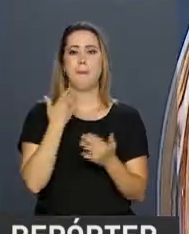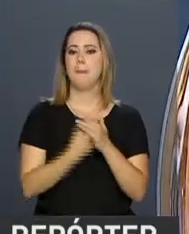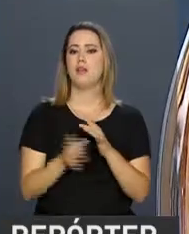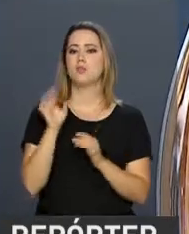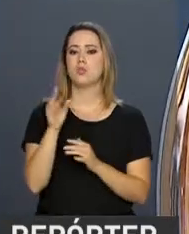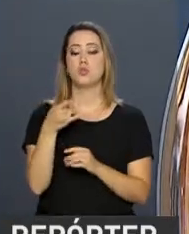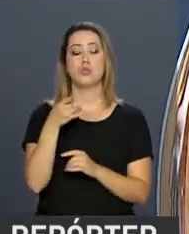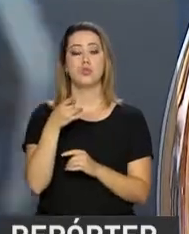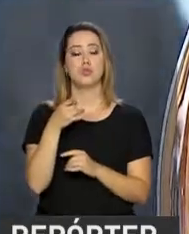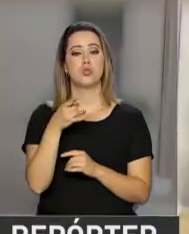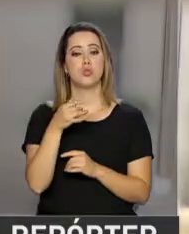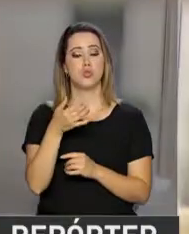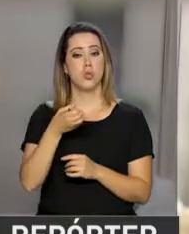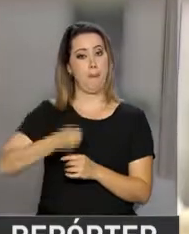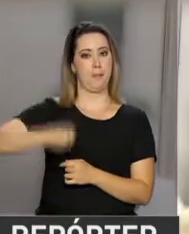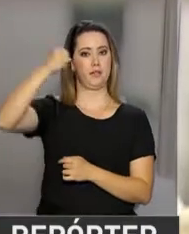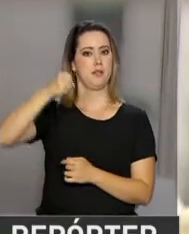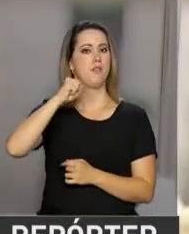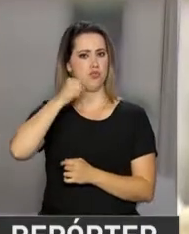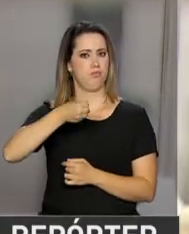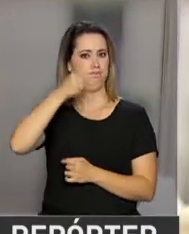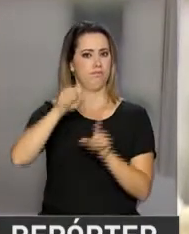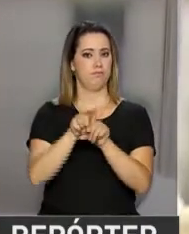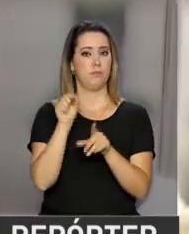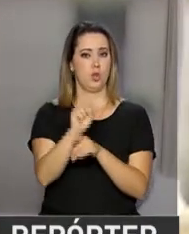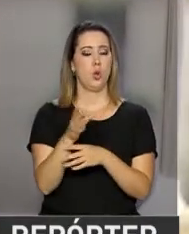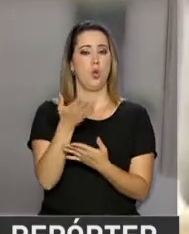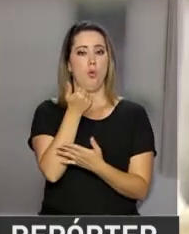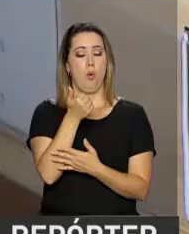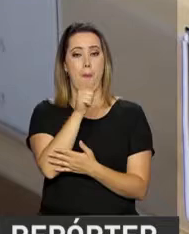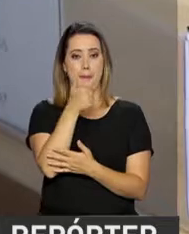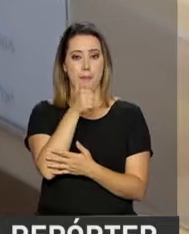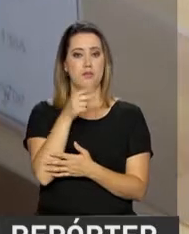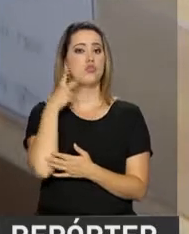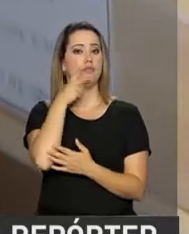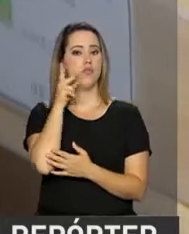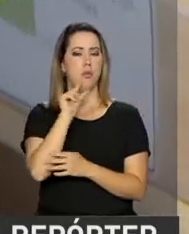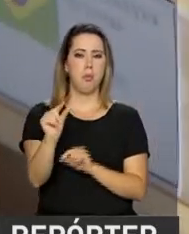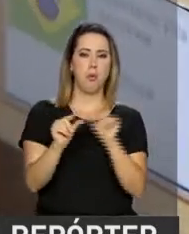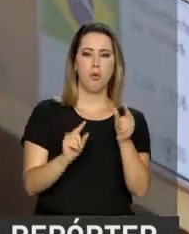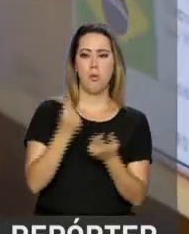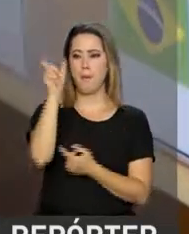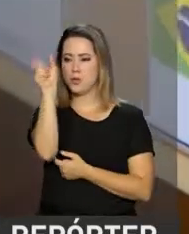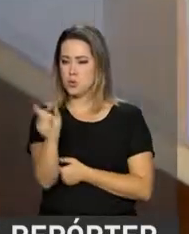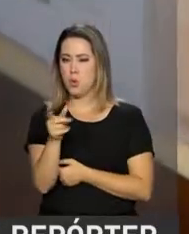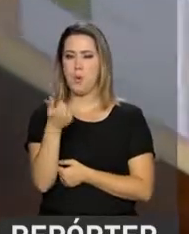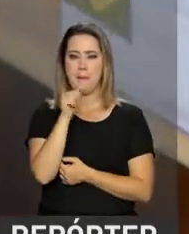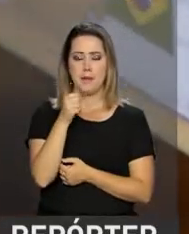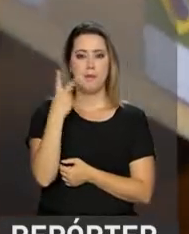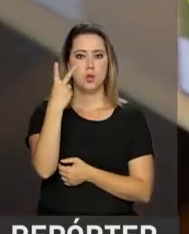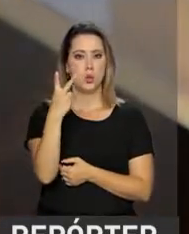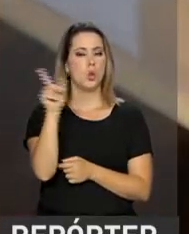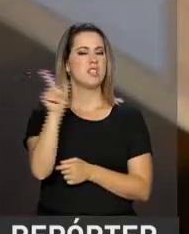para cerveja o consumo de vinho no brasil ainda tímido enquanto aqui uma pessoa bebe em média 2